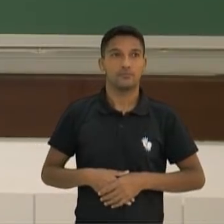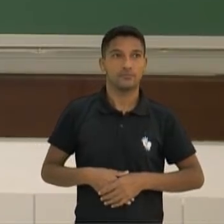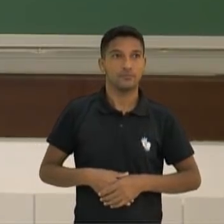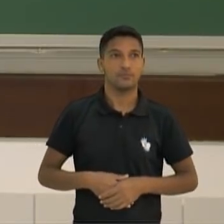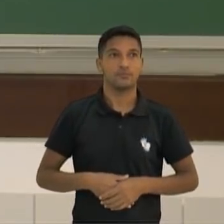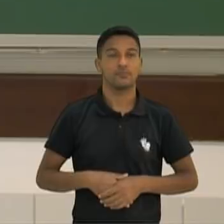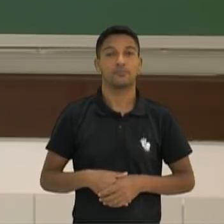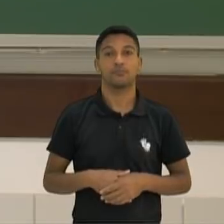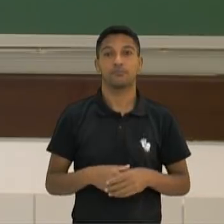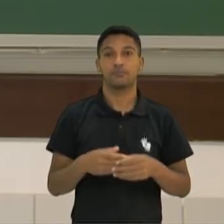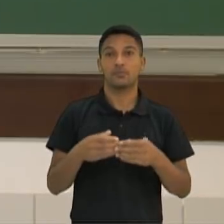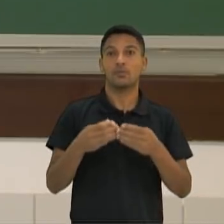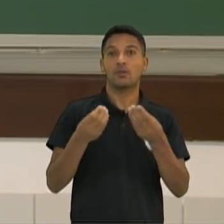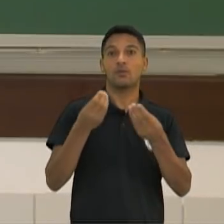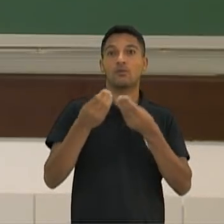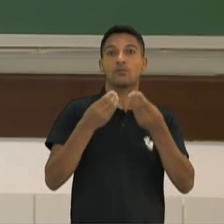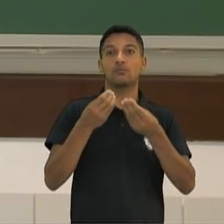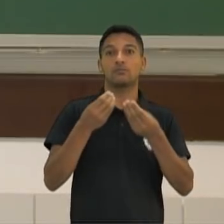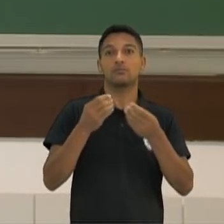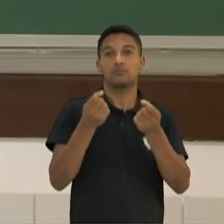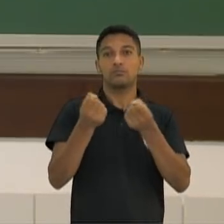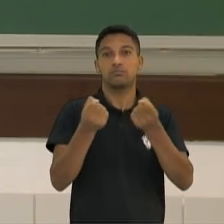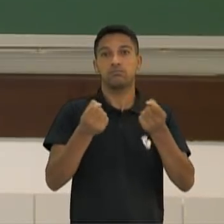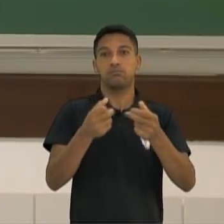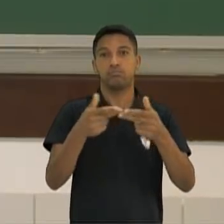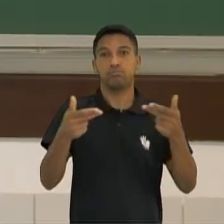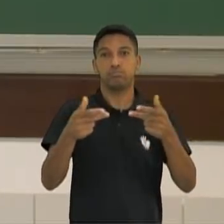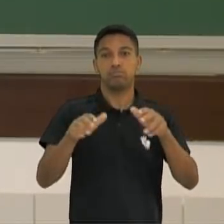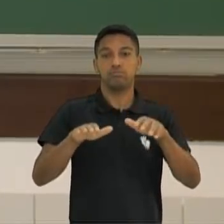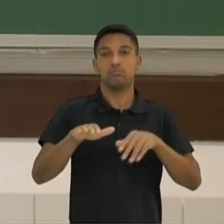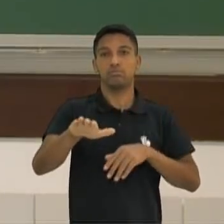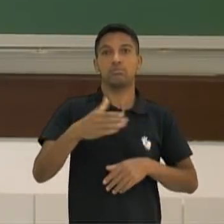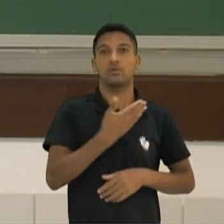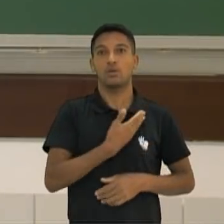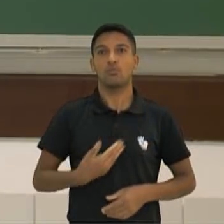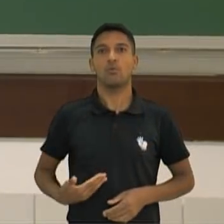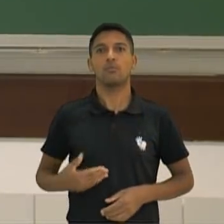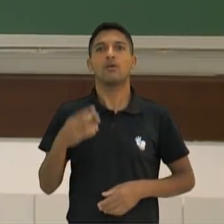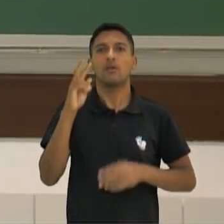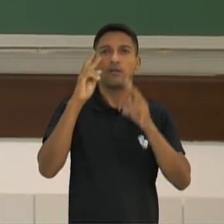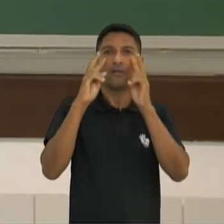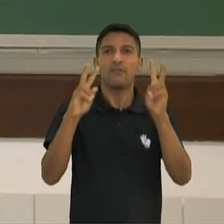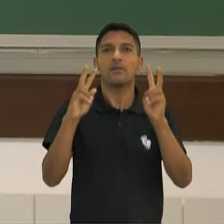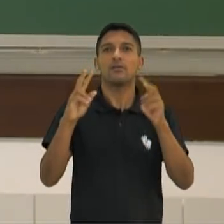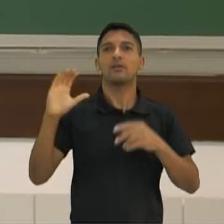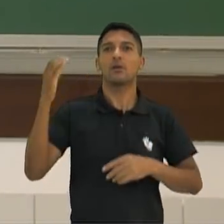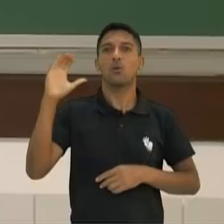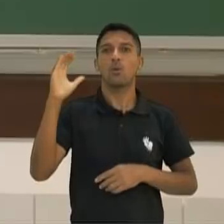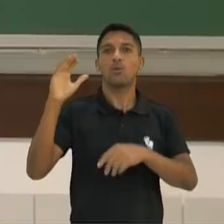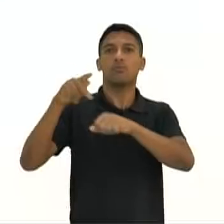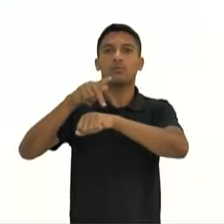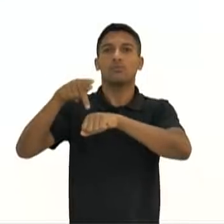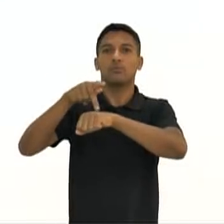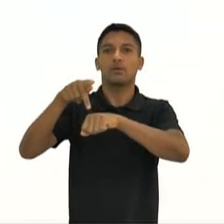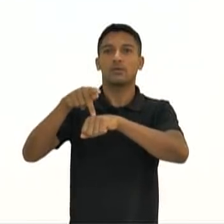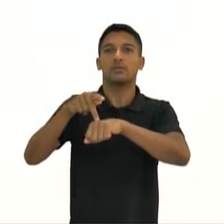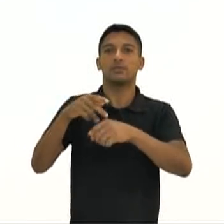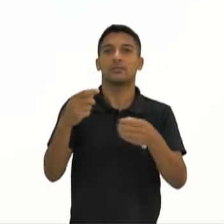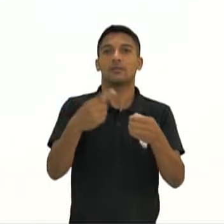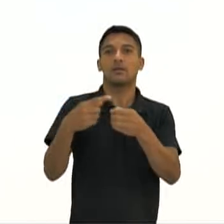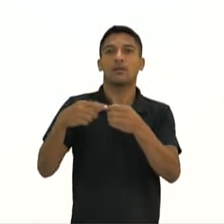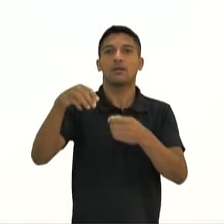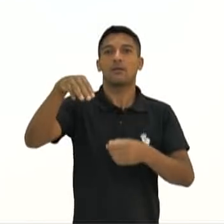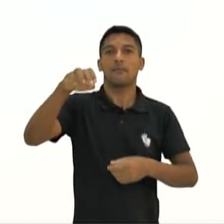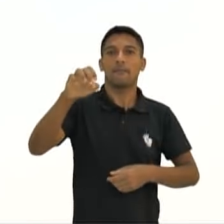do transporte público. Na região de Medellín, Colômbia, nós já temos táxis elétricos a partir de